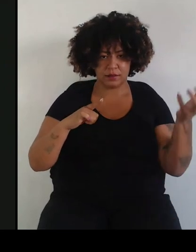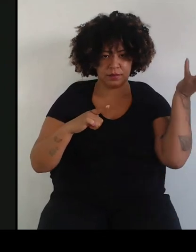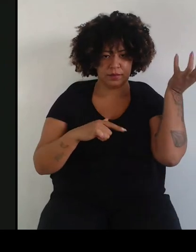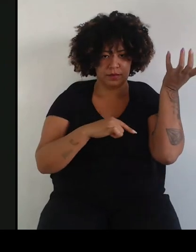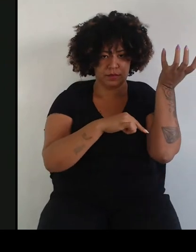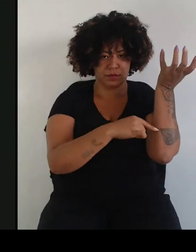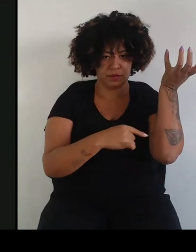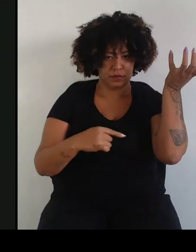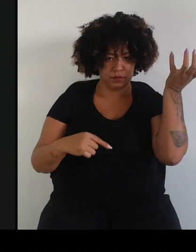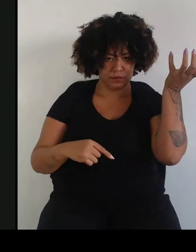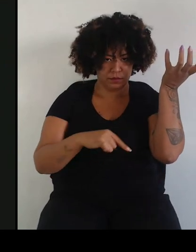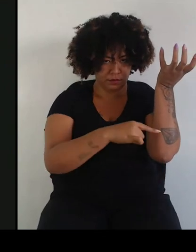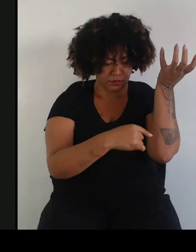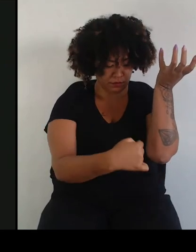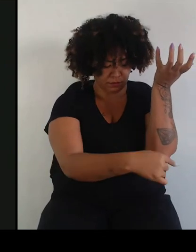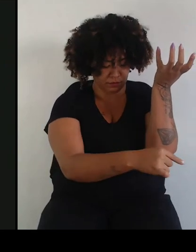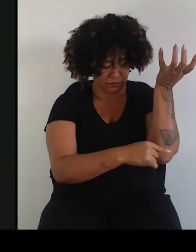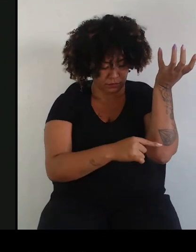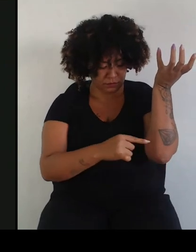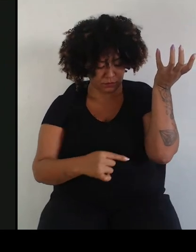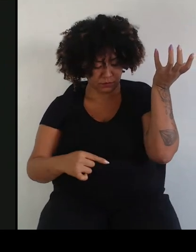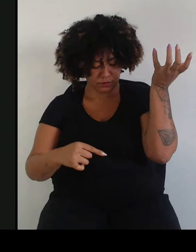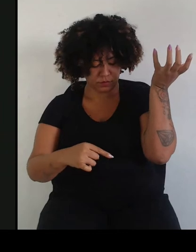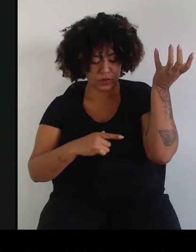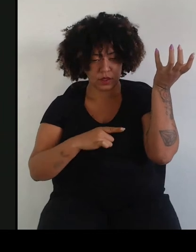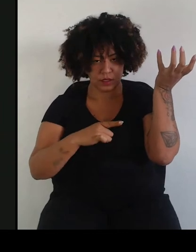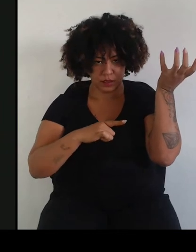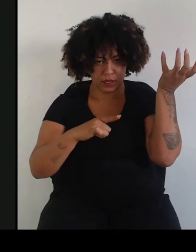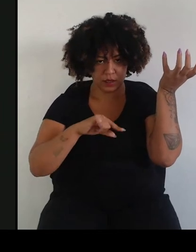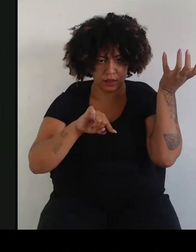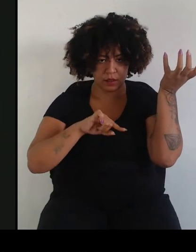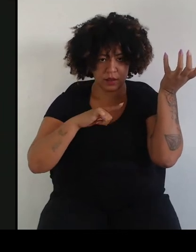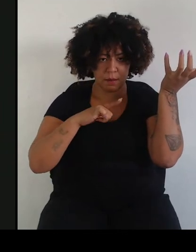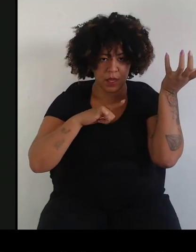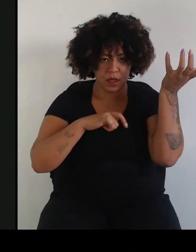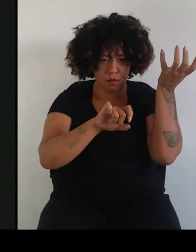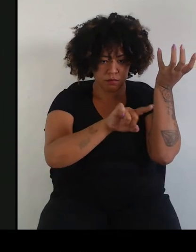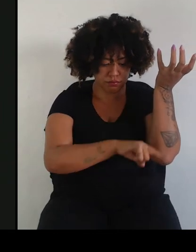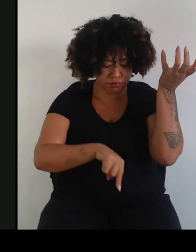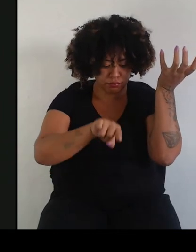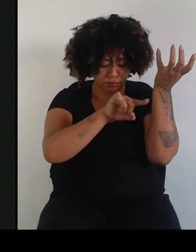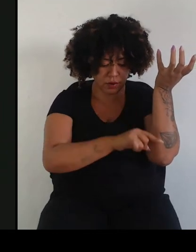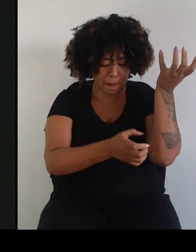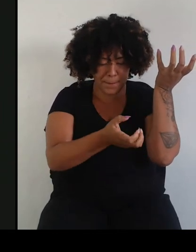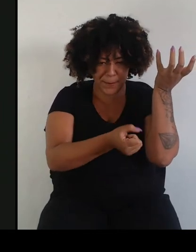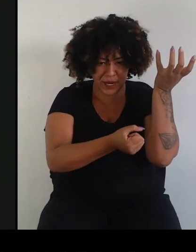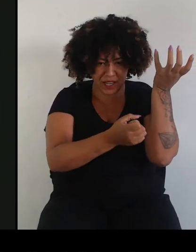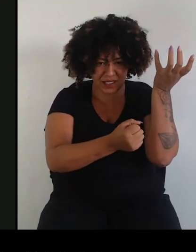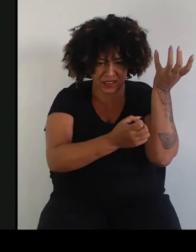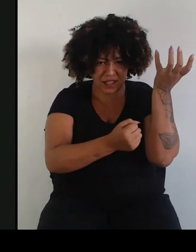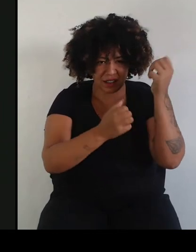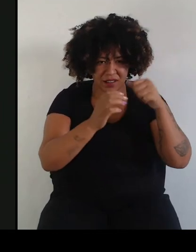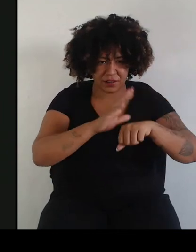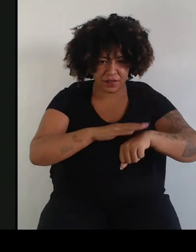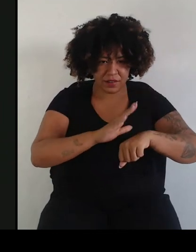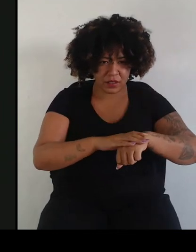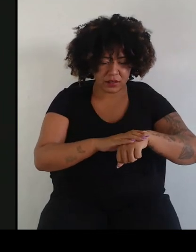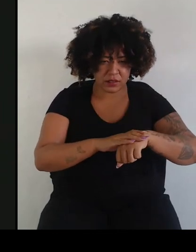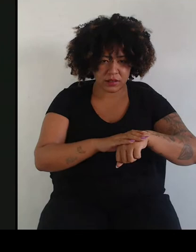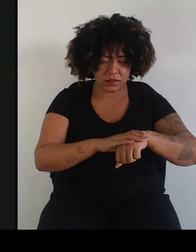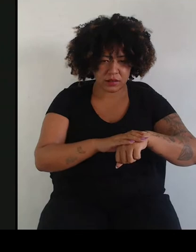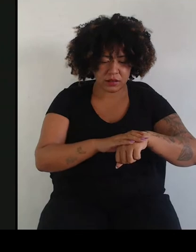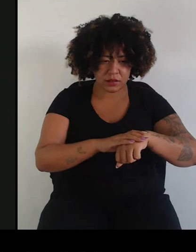dela uma mancha branca oval certamente feita por um